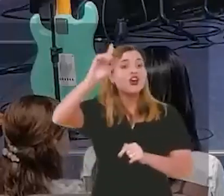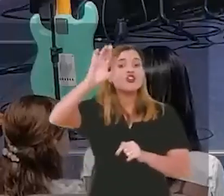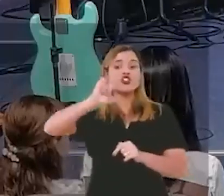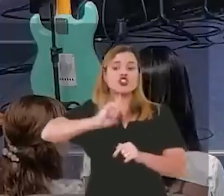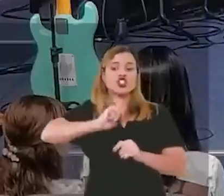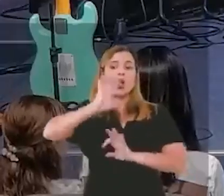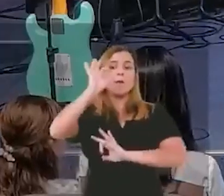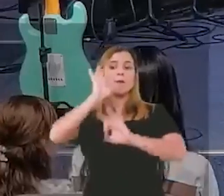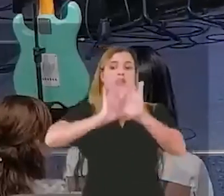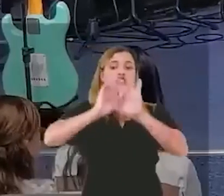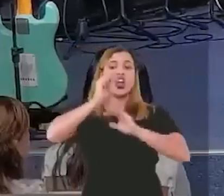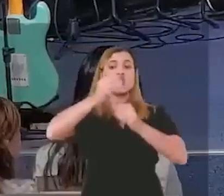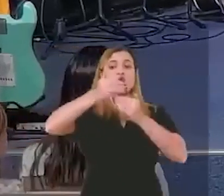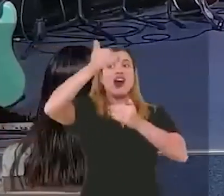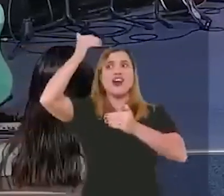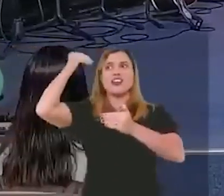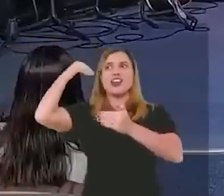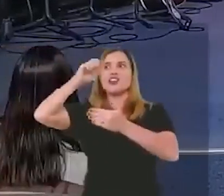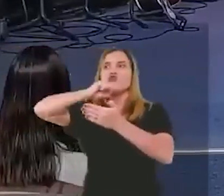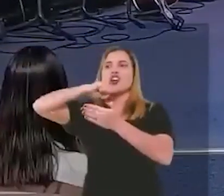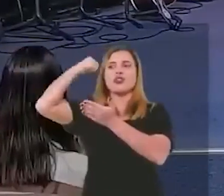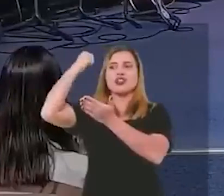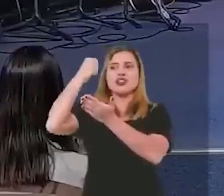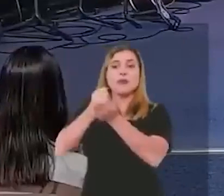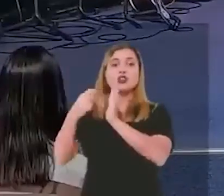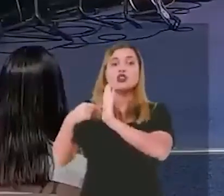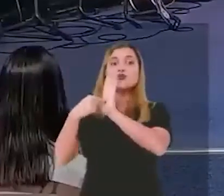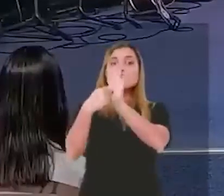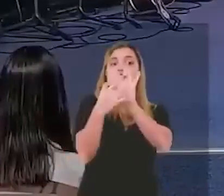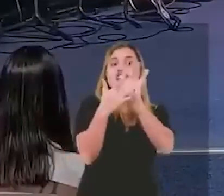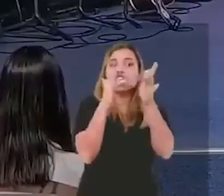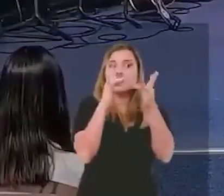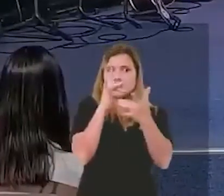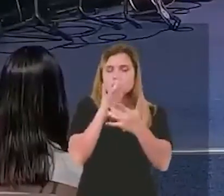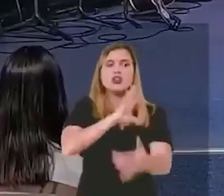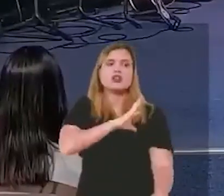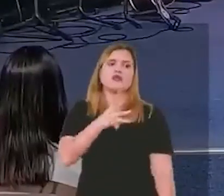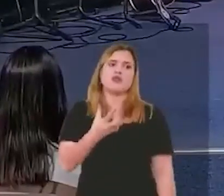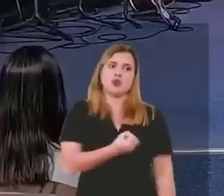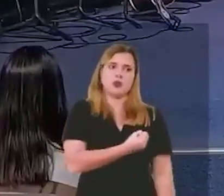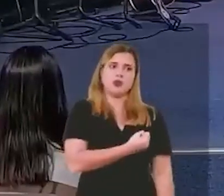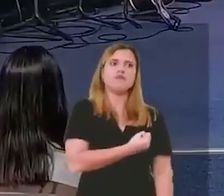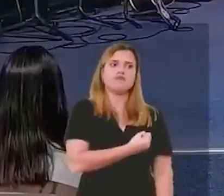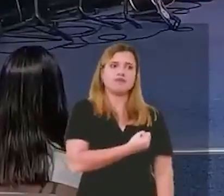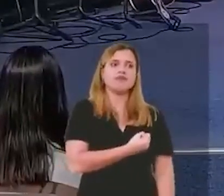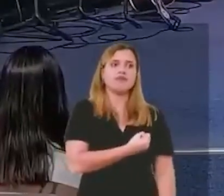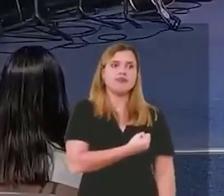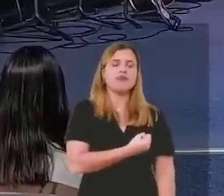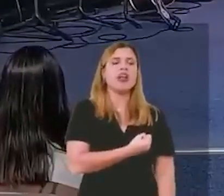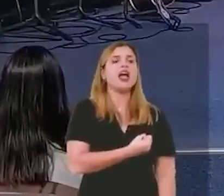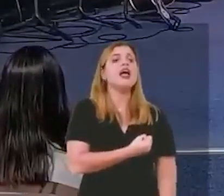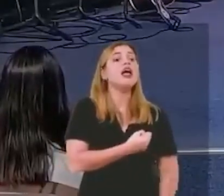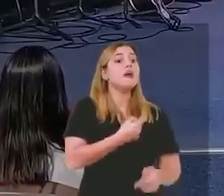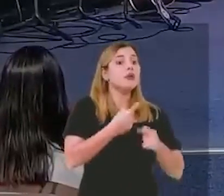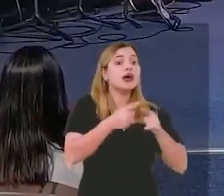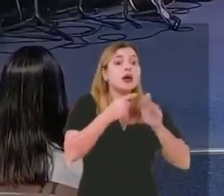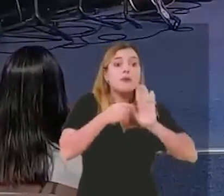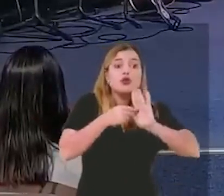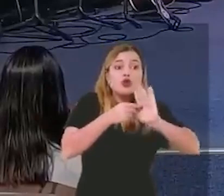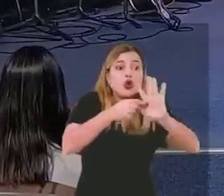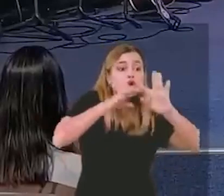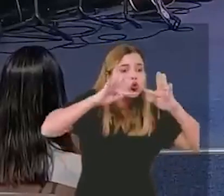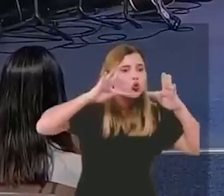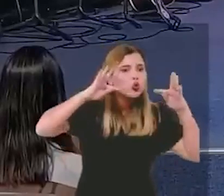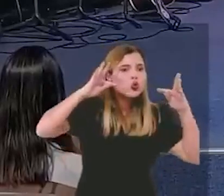porque ele é a exata expressão do ser de Deus, ele é o resplendor da glória, nele habitou toda a plenitude da divindade. Só